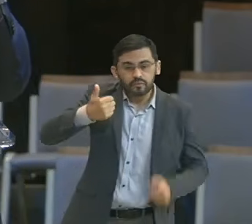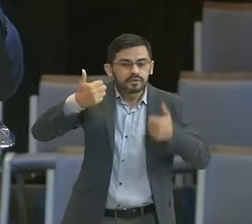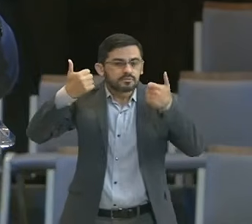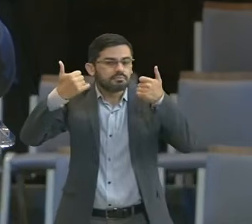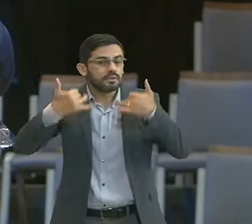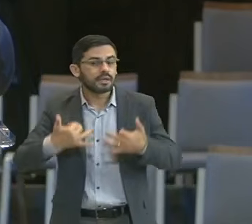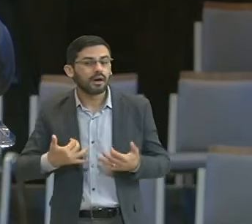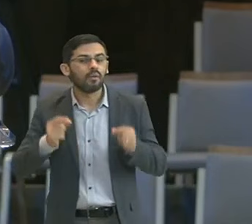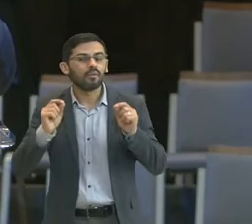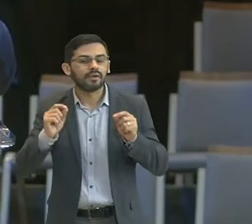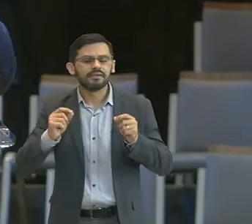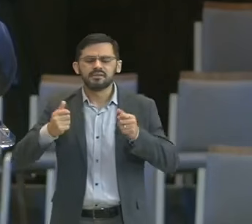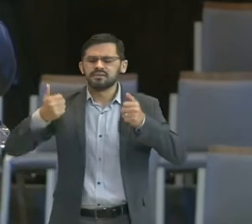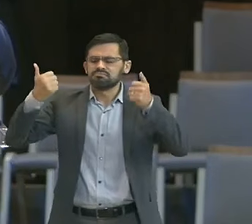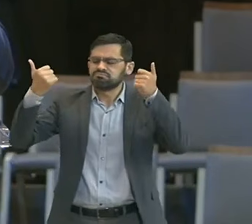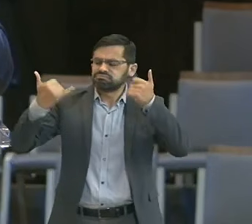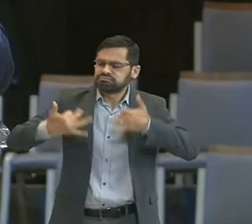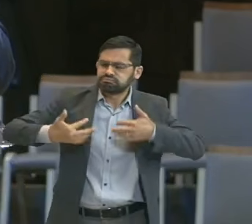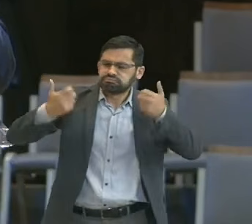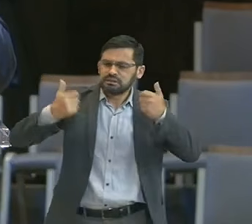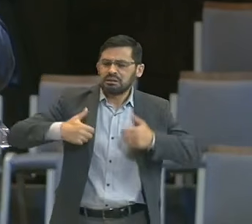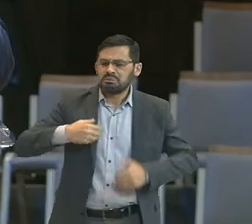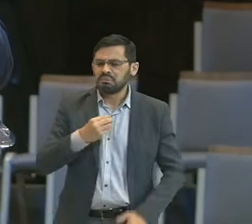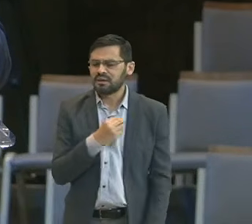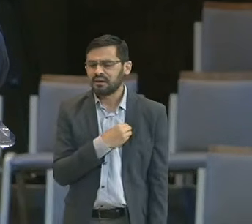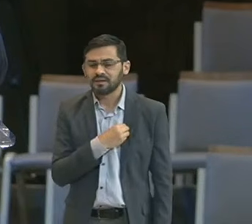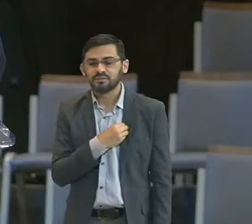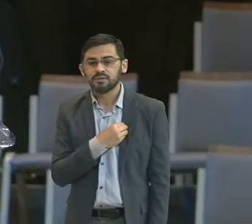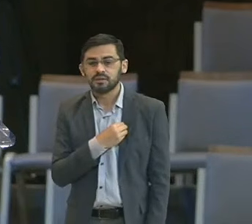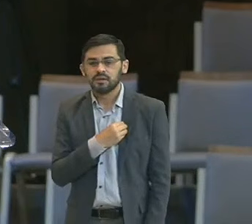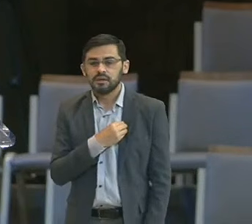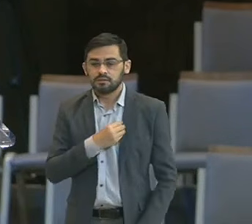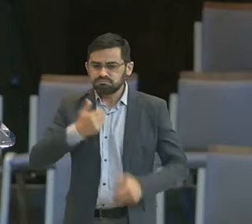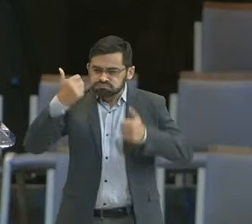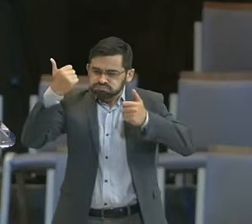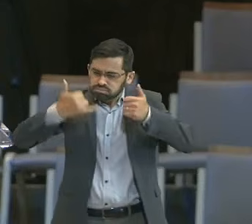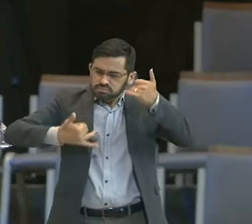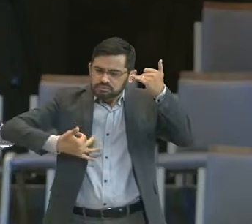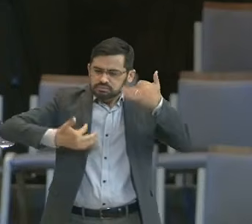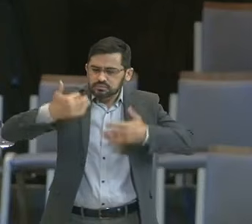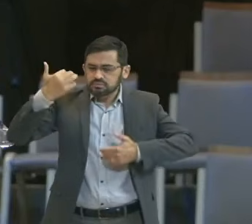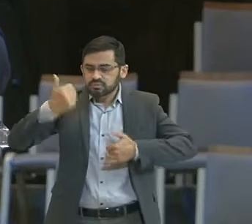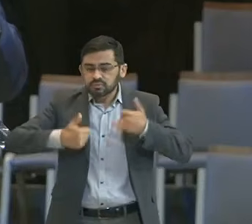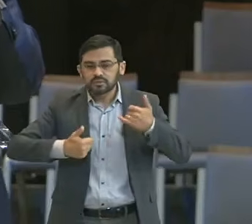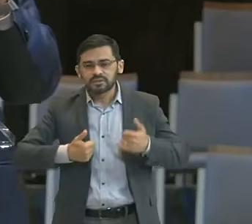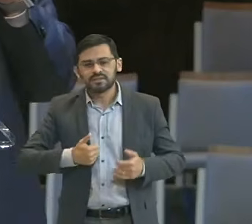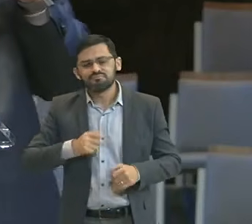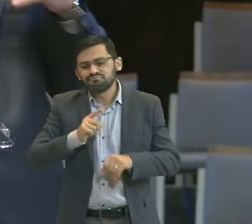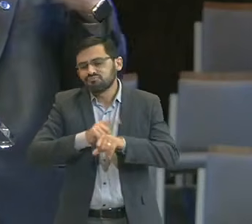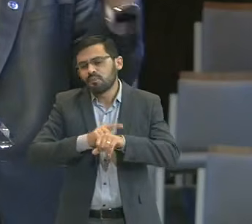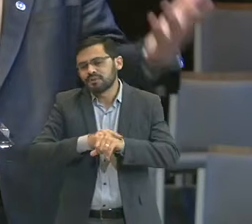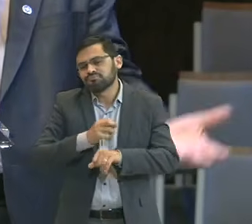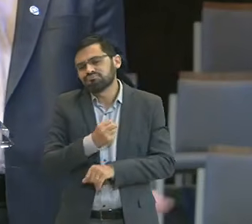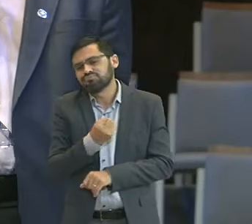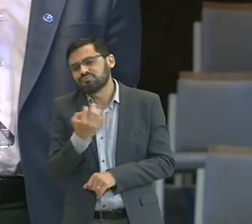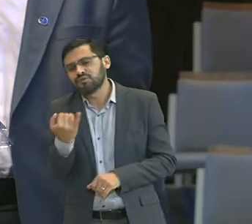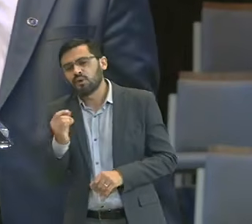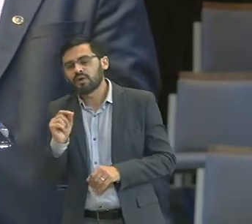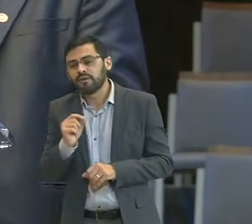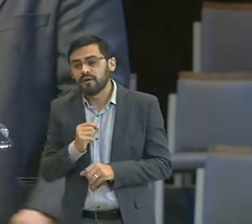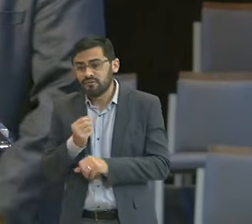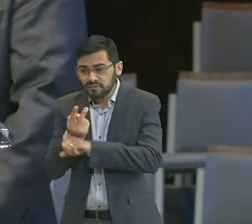vai encontrar ele falando do seu pecado. E naquele salmo ele vai dizer assim que várias vezes ele vai procurar